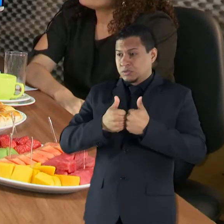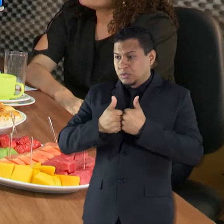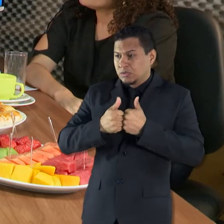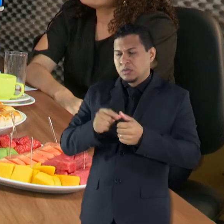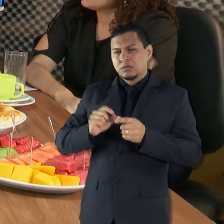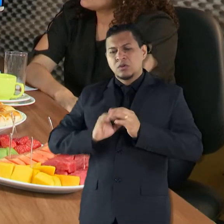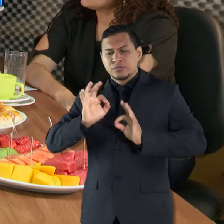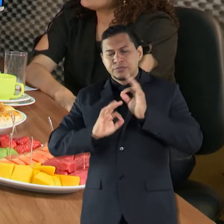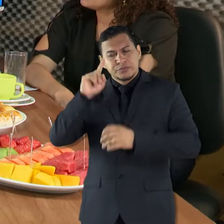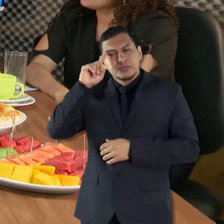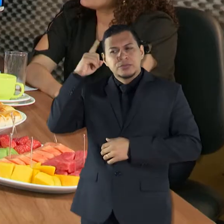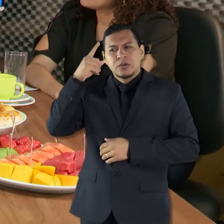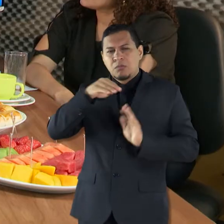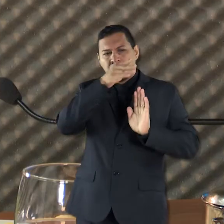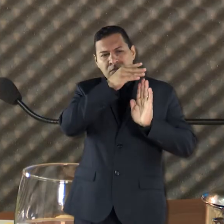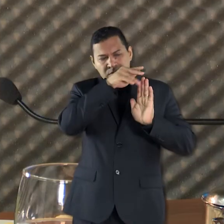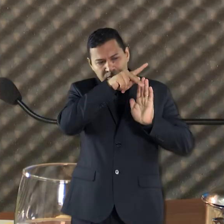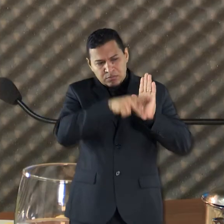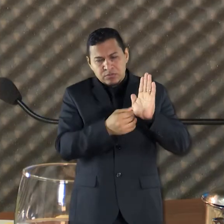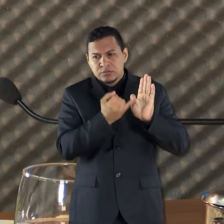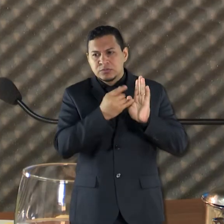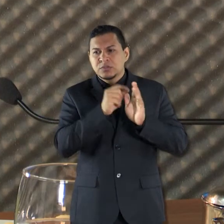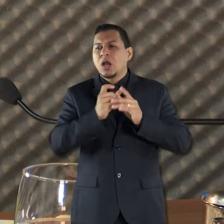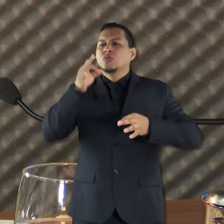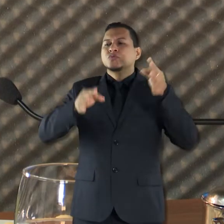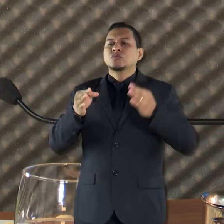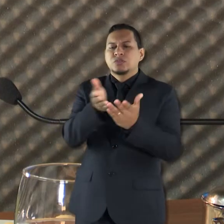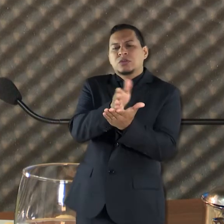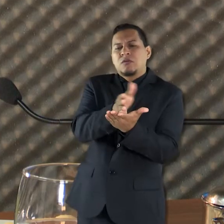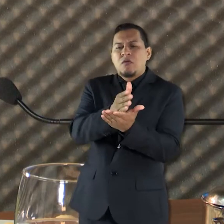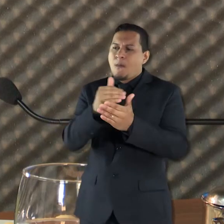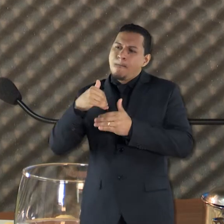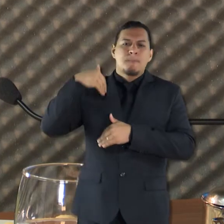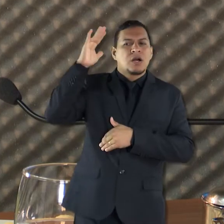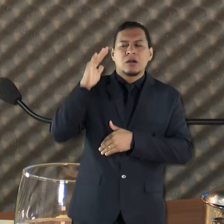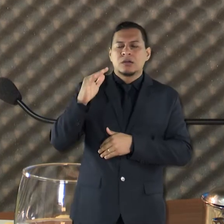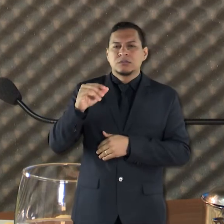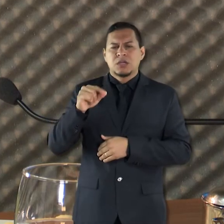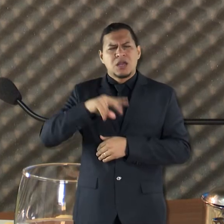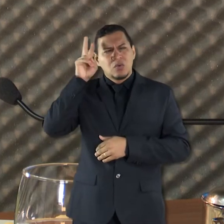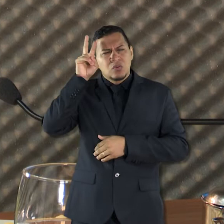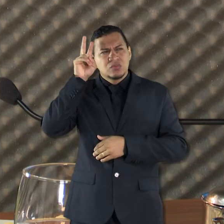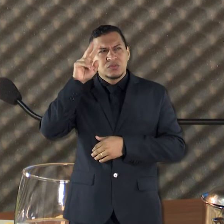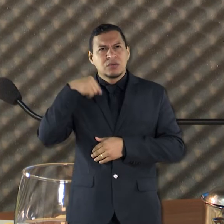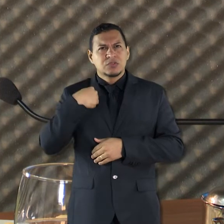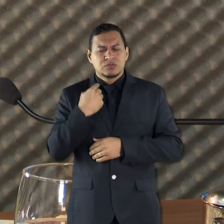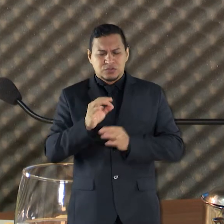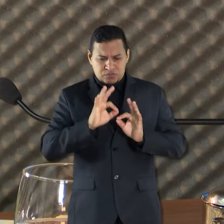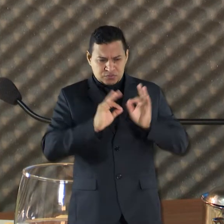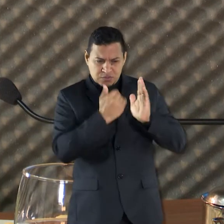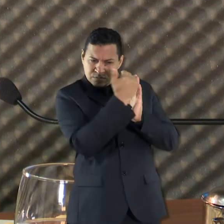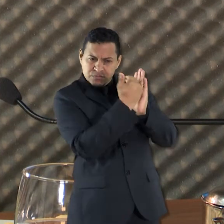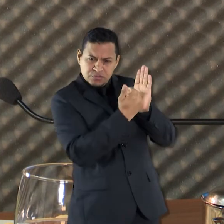atendimento aos imigrantes, né? Que a gente até denominou Justiça Sem Fronteiras. Me lembro que na época a gente estava